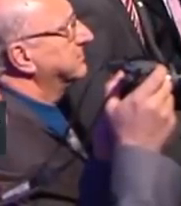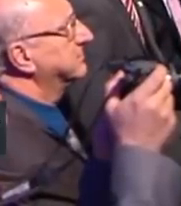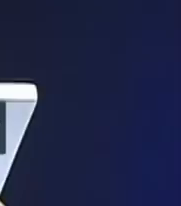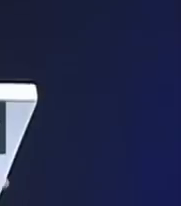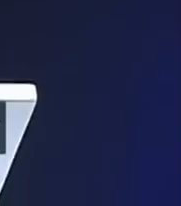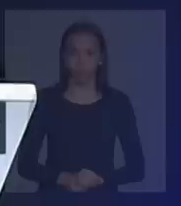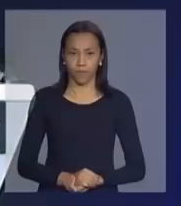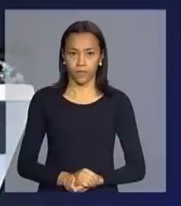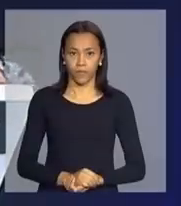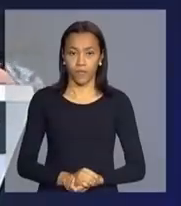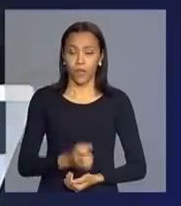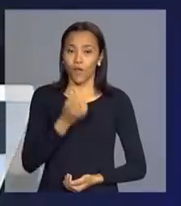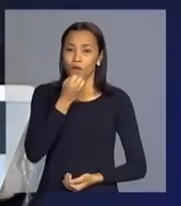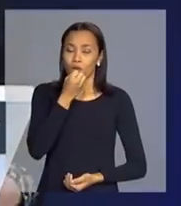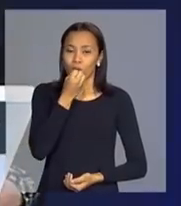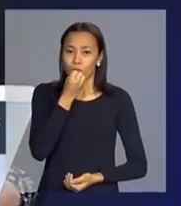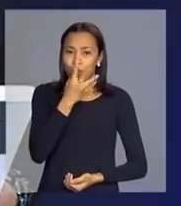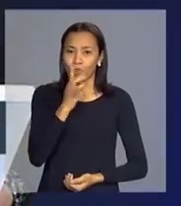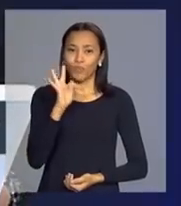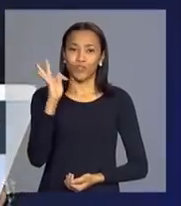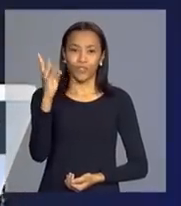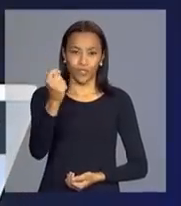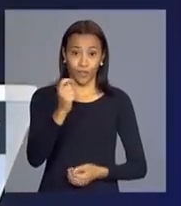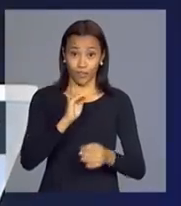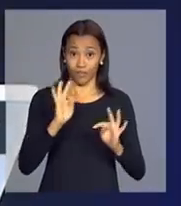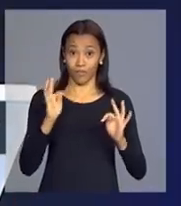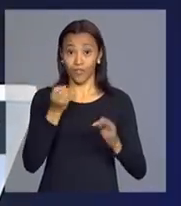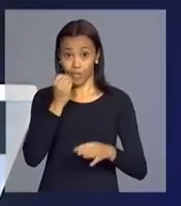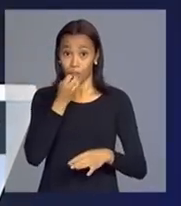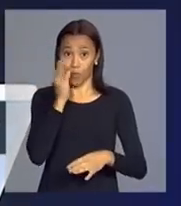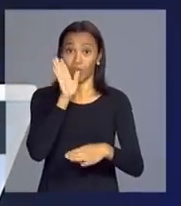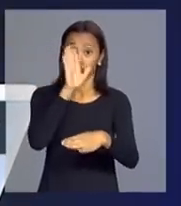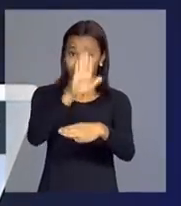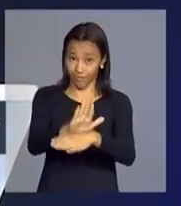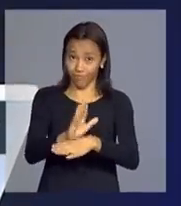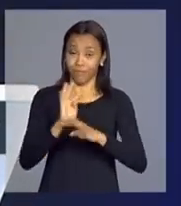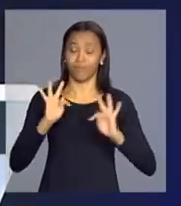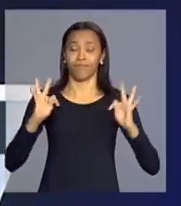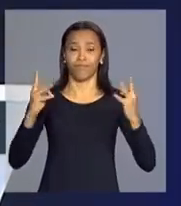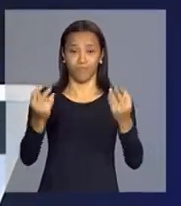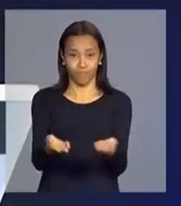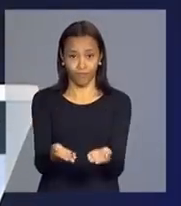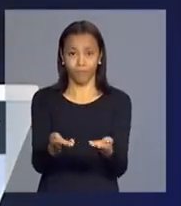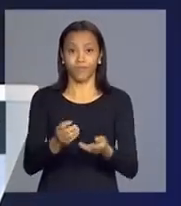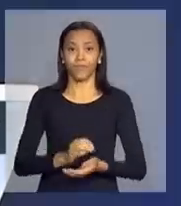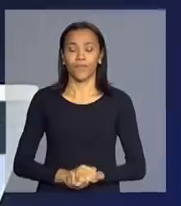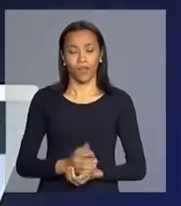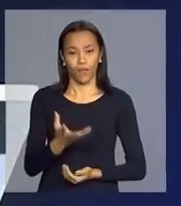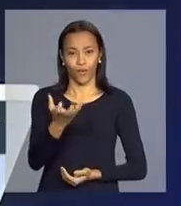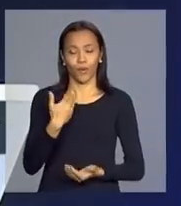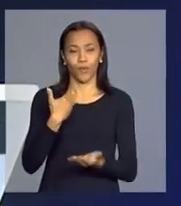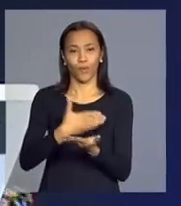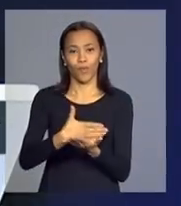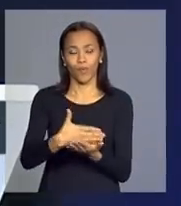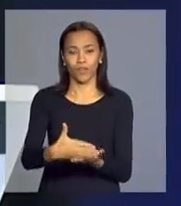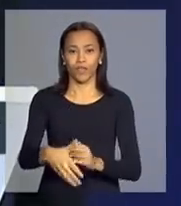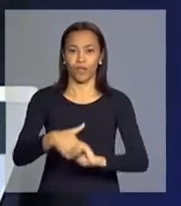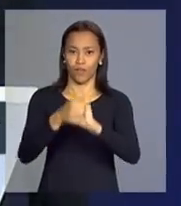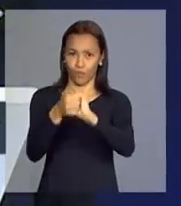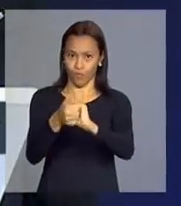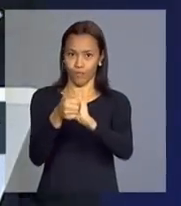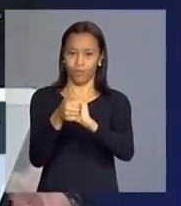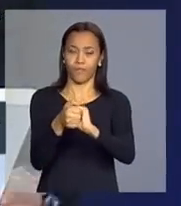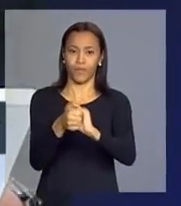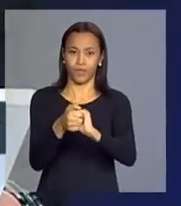Bom dia a todos. Hoje já é boa tarde. Boa tarde a todos. Eu queria iniciar cumprimentando